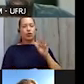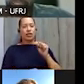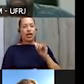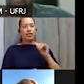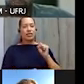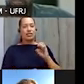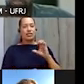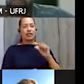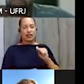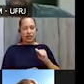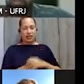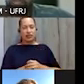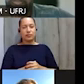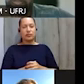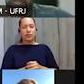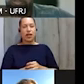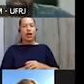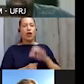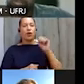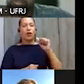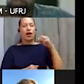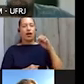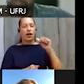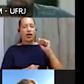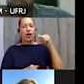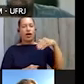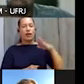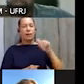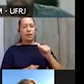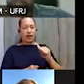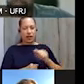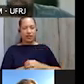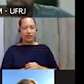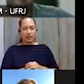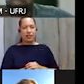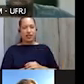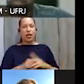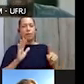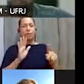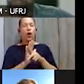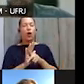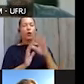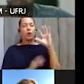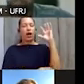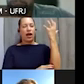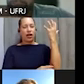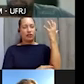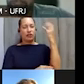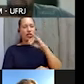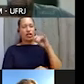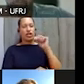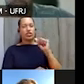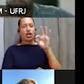Jutaicica? É o âmbar, é o breu jutaicica. O jutaicica é o breu do jatobá, né? É o que é o jatobá. O